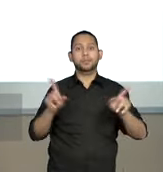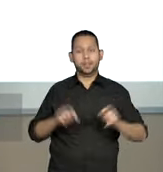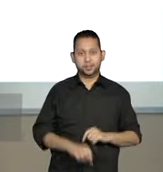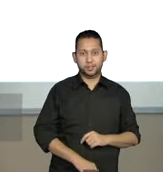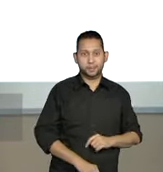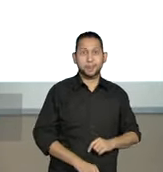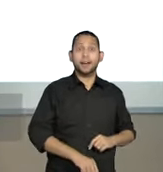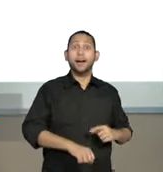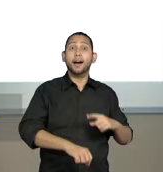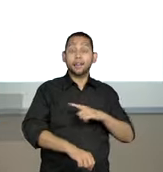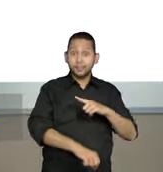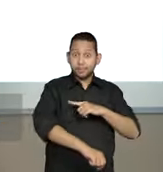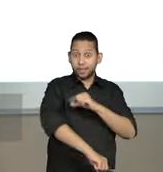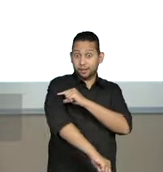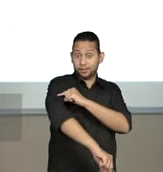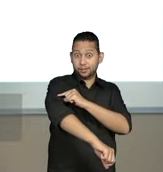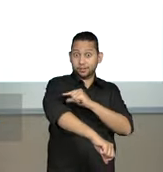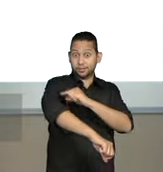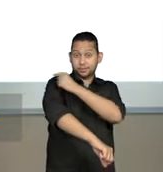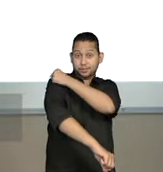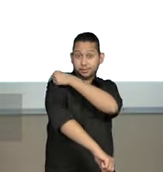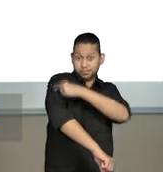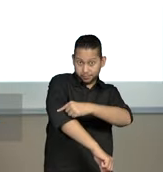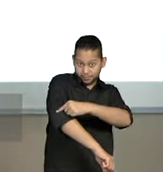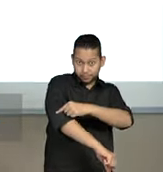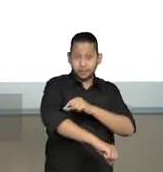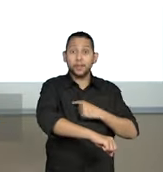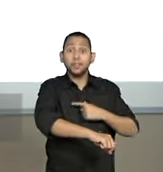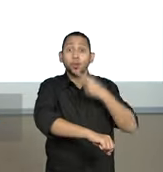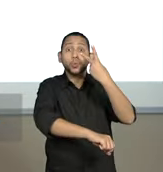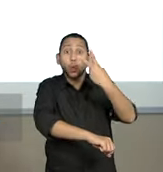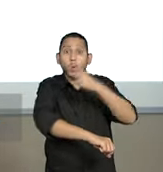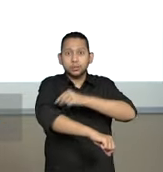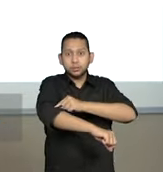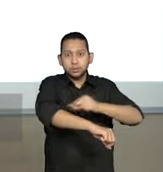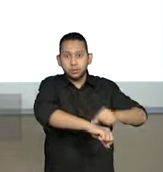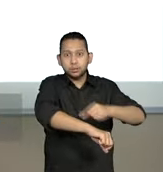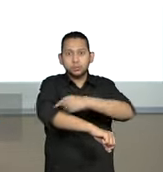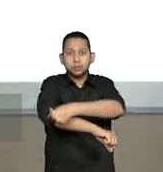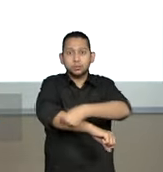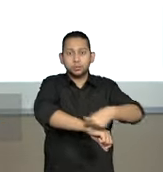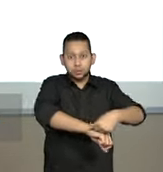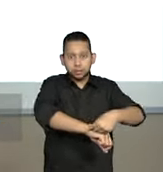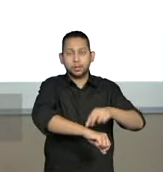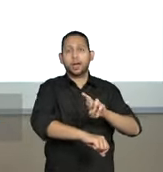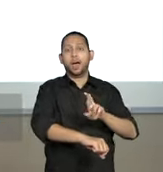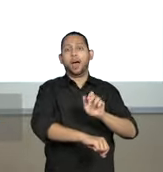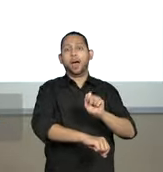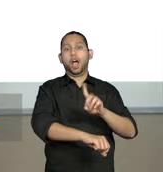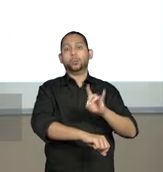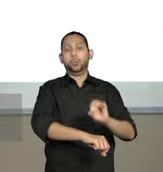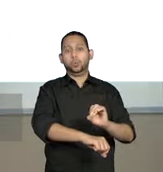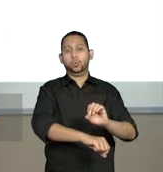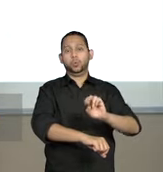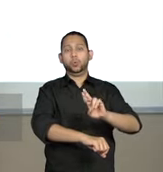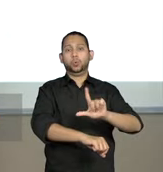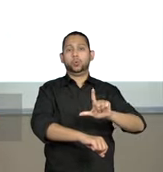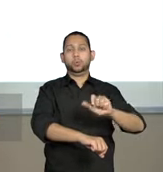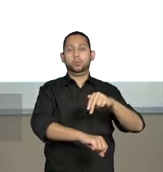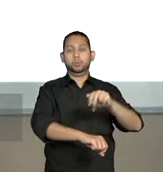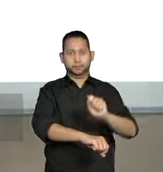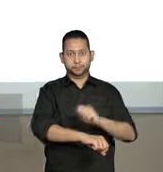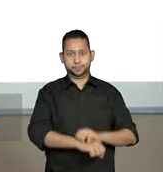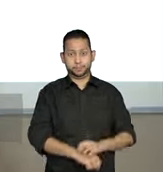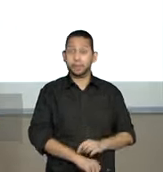e a ulna, tá? E esses ossos também são